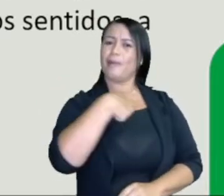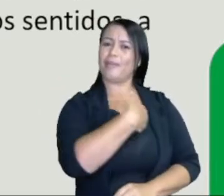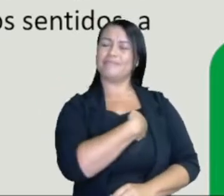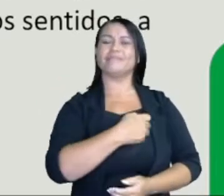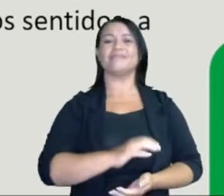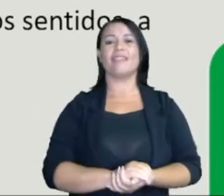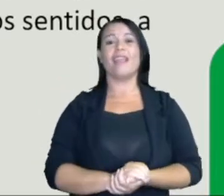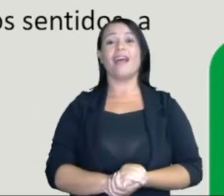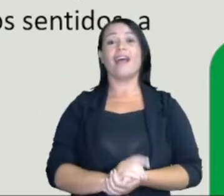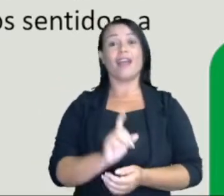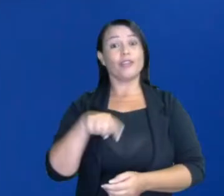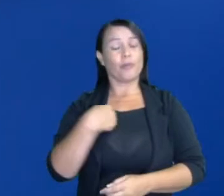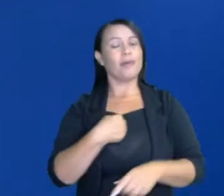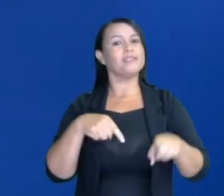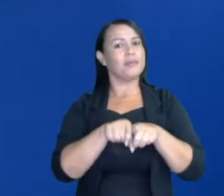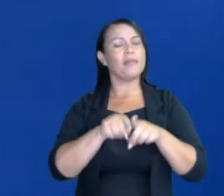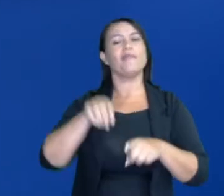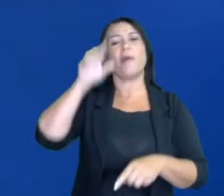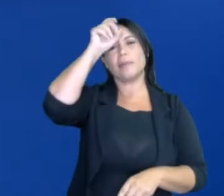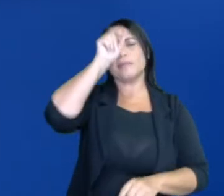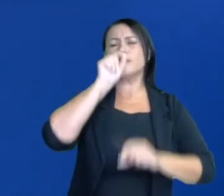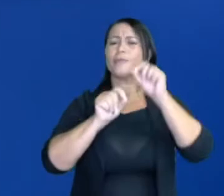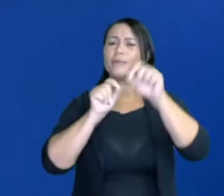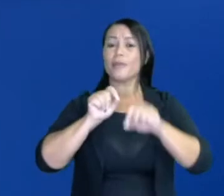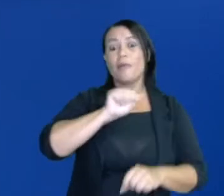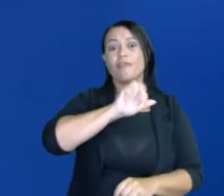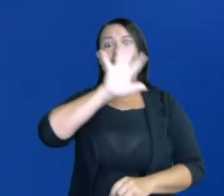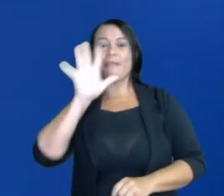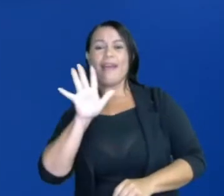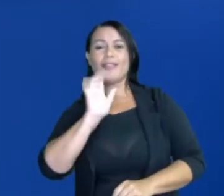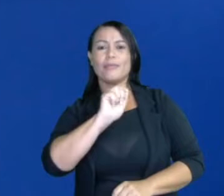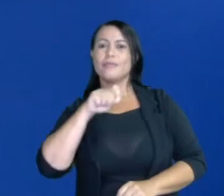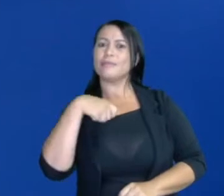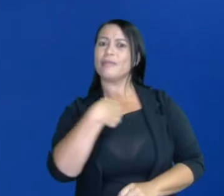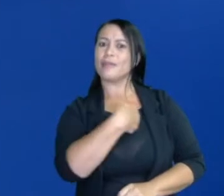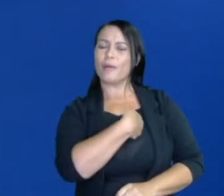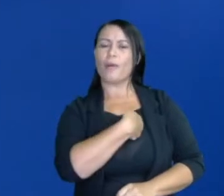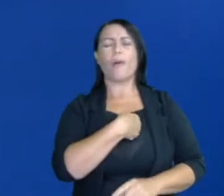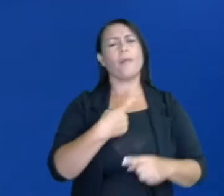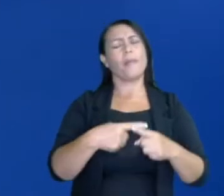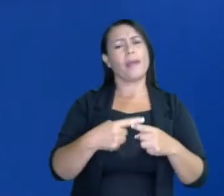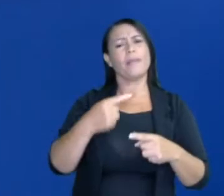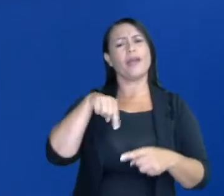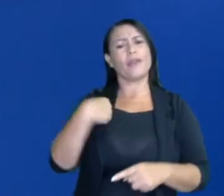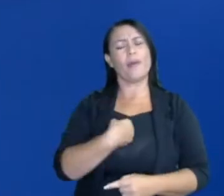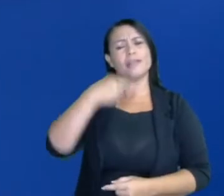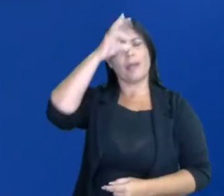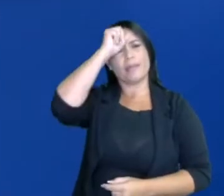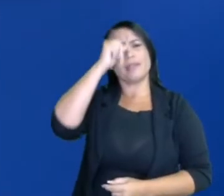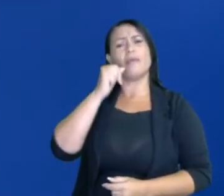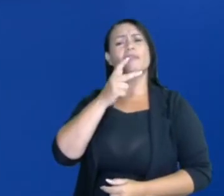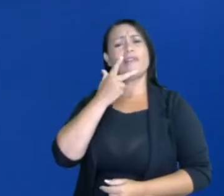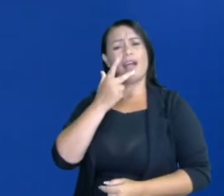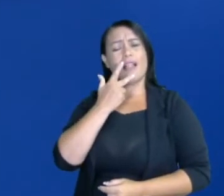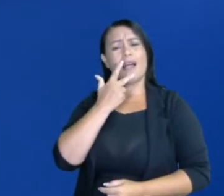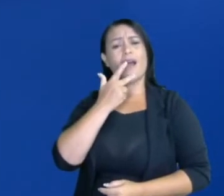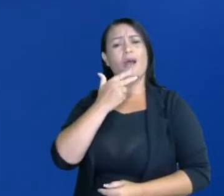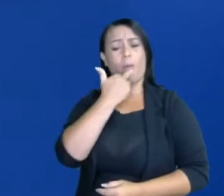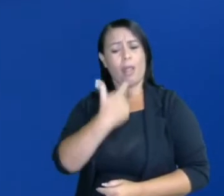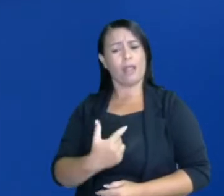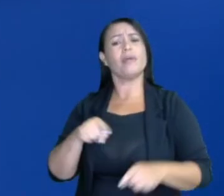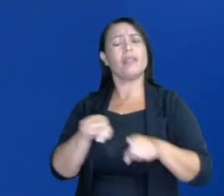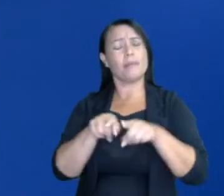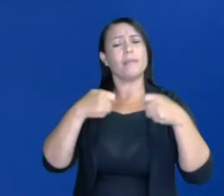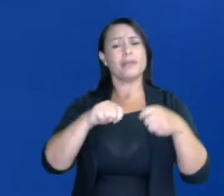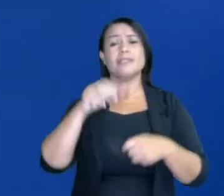espanhola. E a gente também vai aprender sobre o alfabeto em espanhol, porque para a gente aprender a falar uma língua, a gente precisa aprender